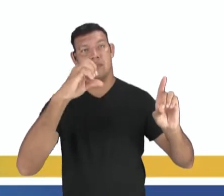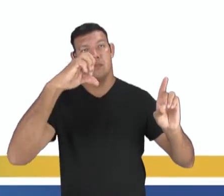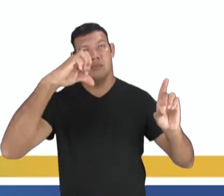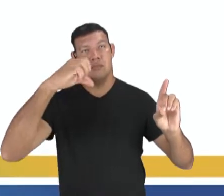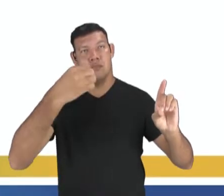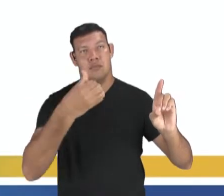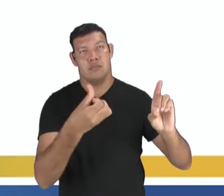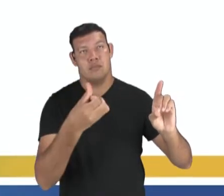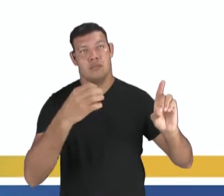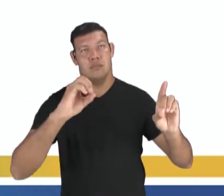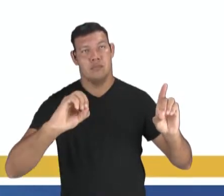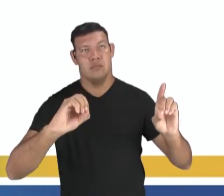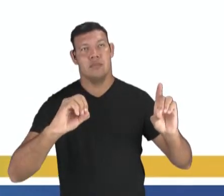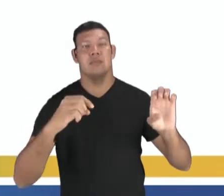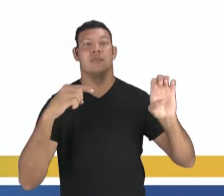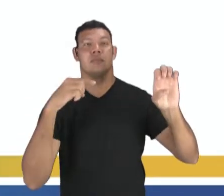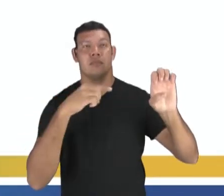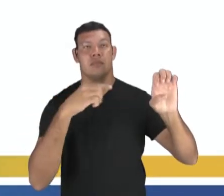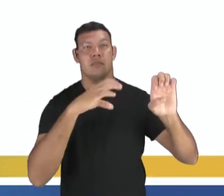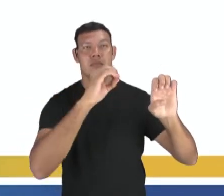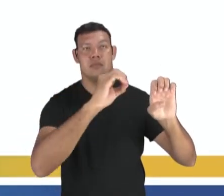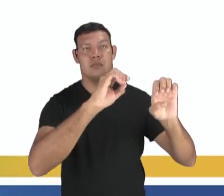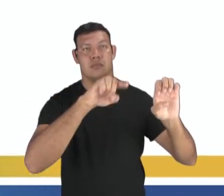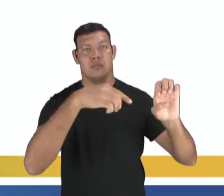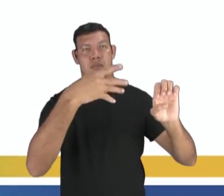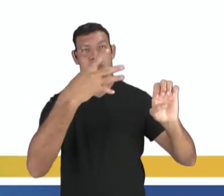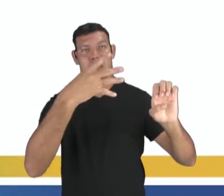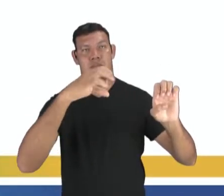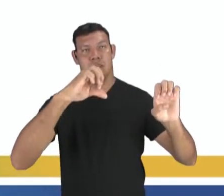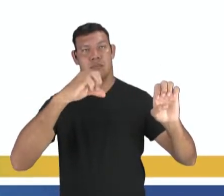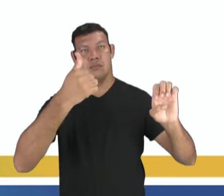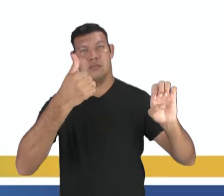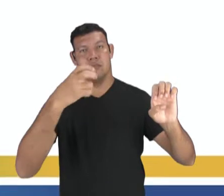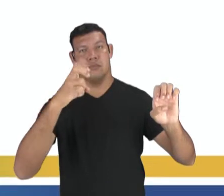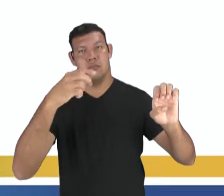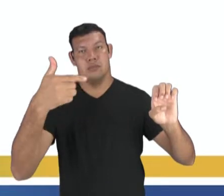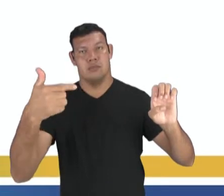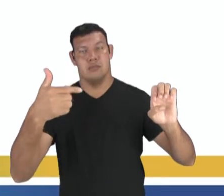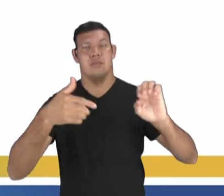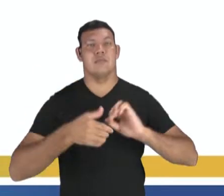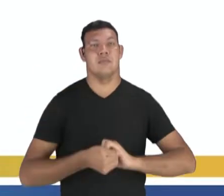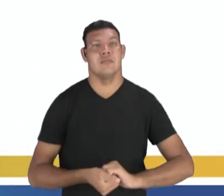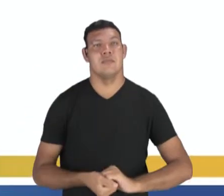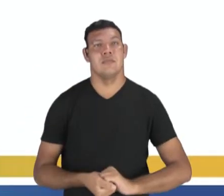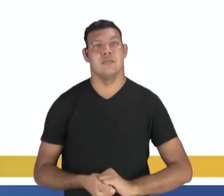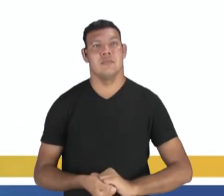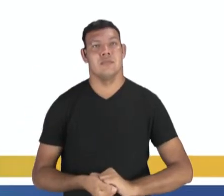0,40 960 0,49 152